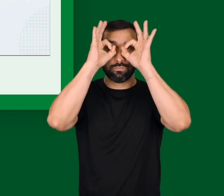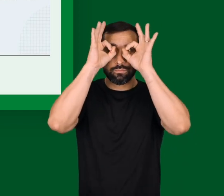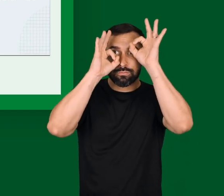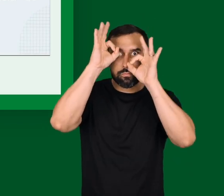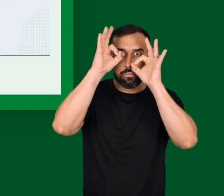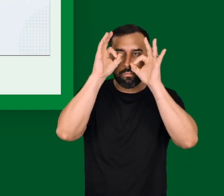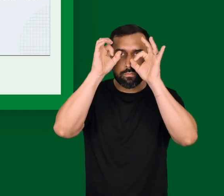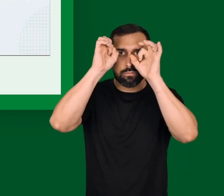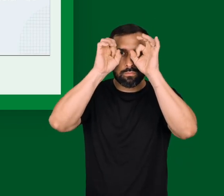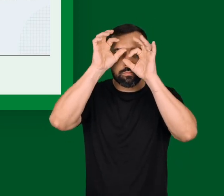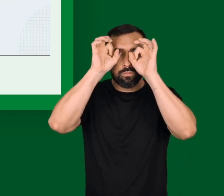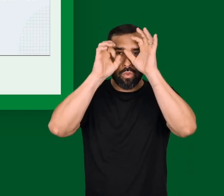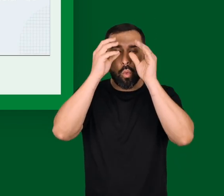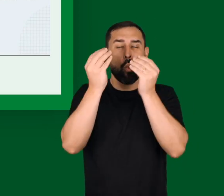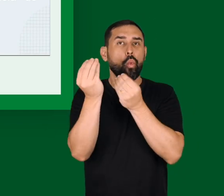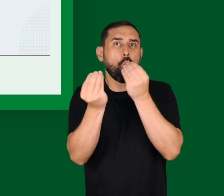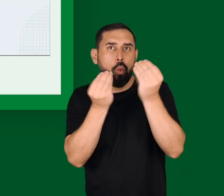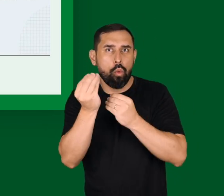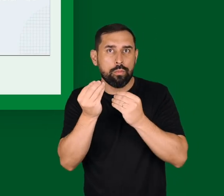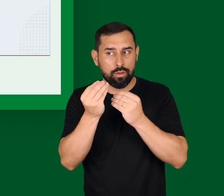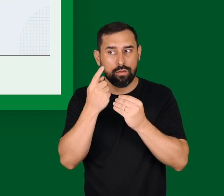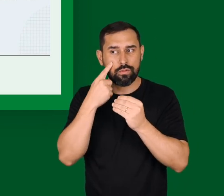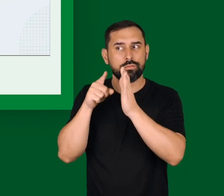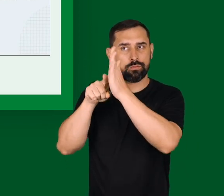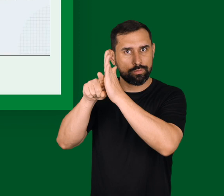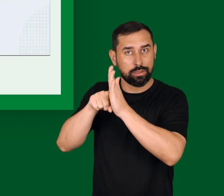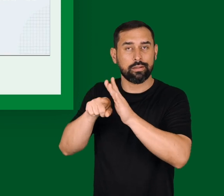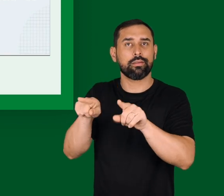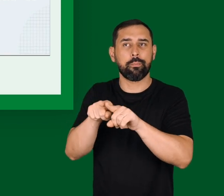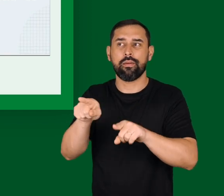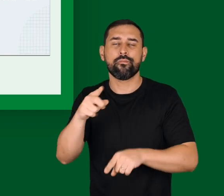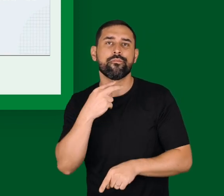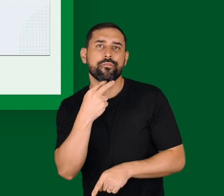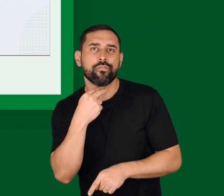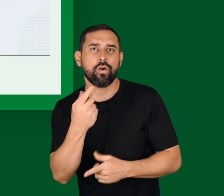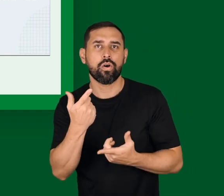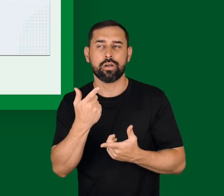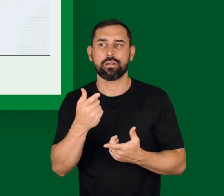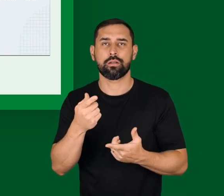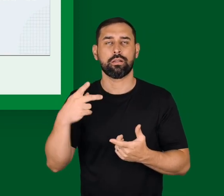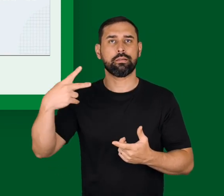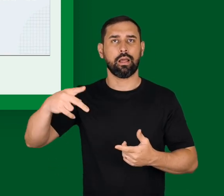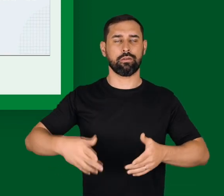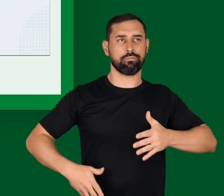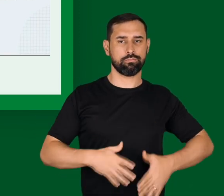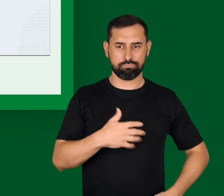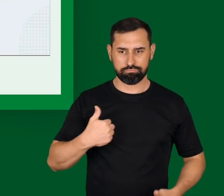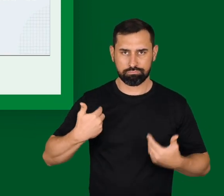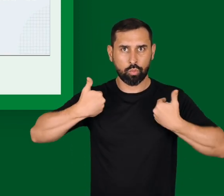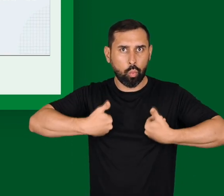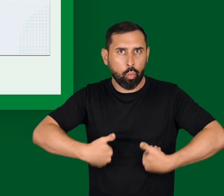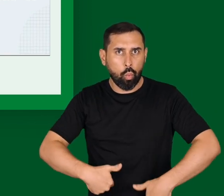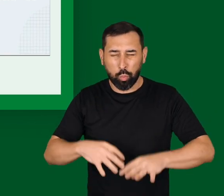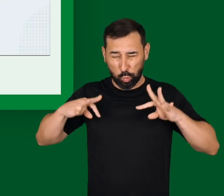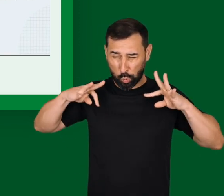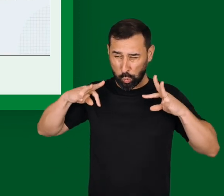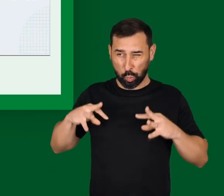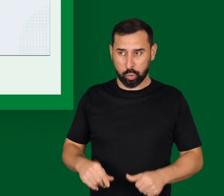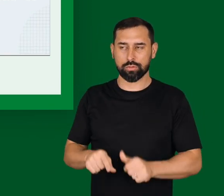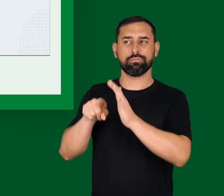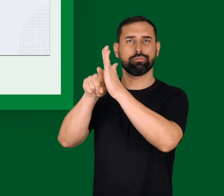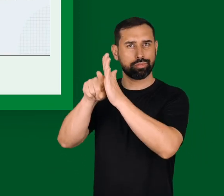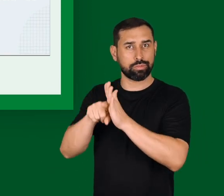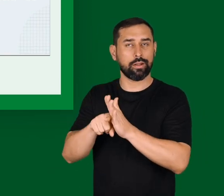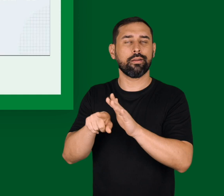são maiores, né, onde a gente vai sempre observar a abertura ocular, a resposta pupilar, a resposta verbal, a resposta motora